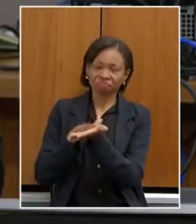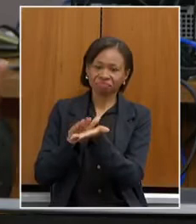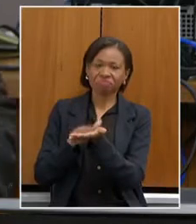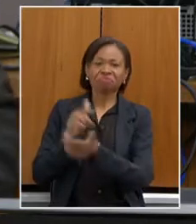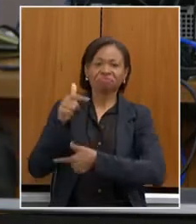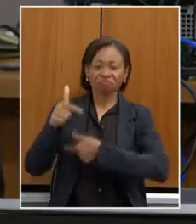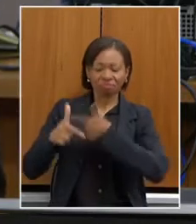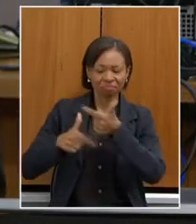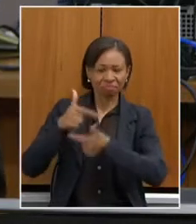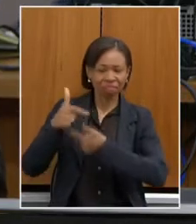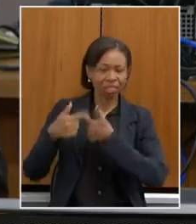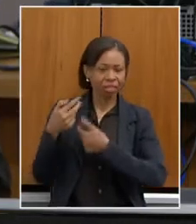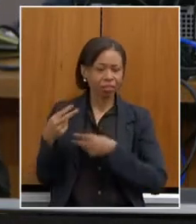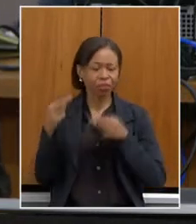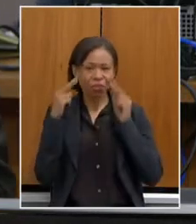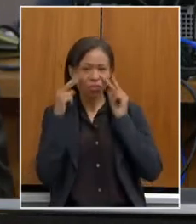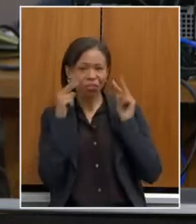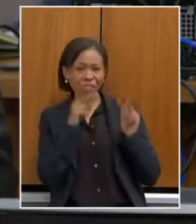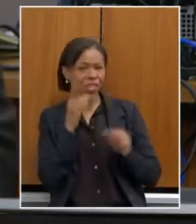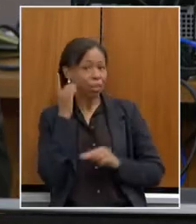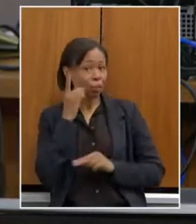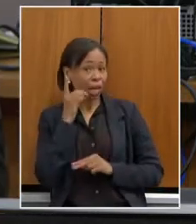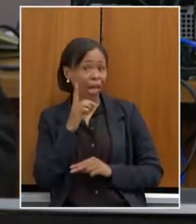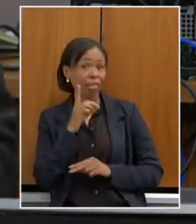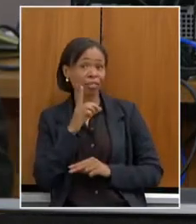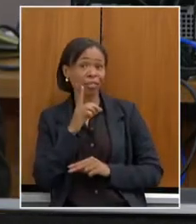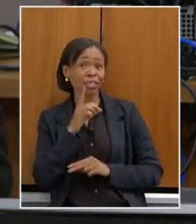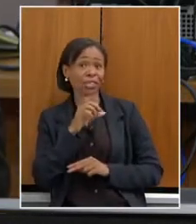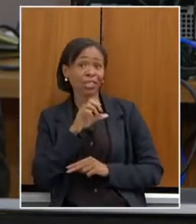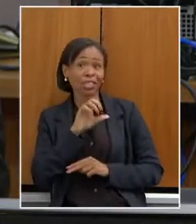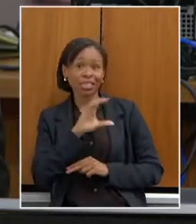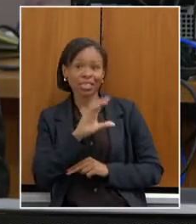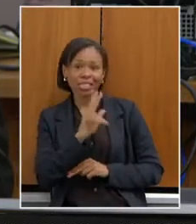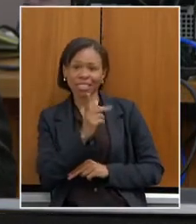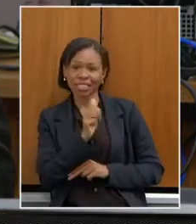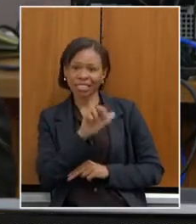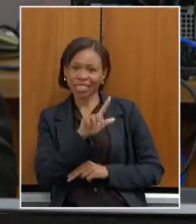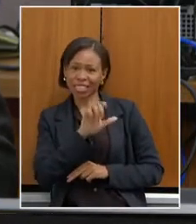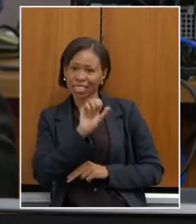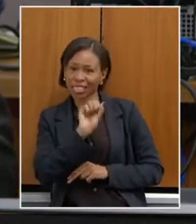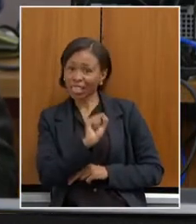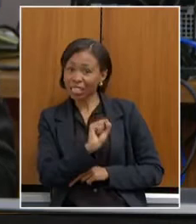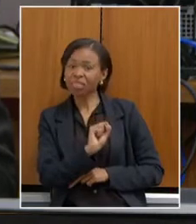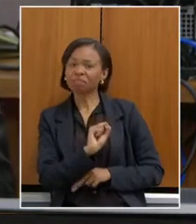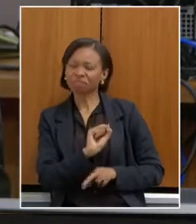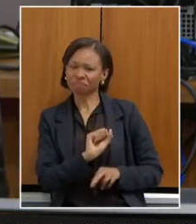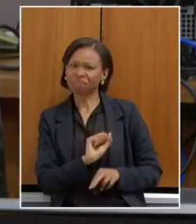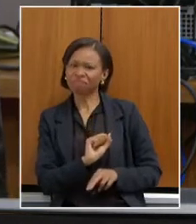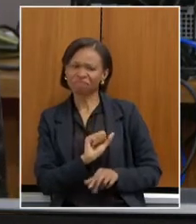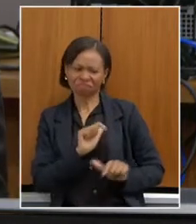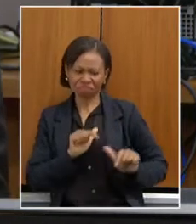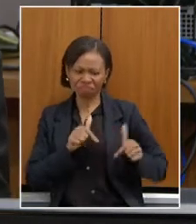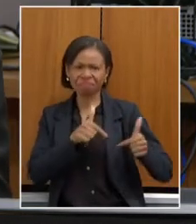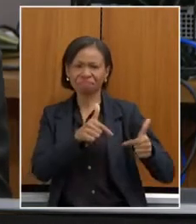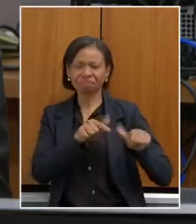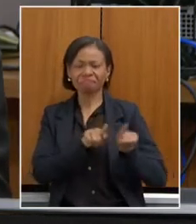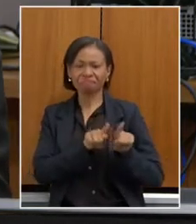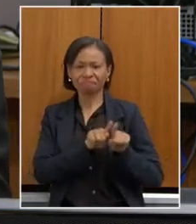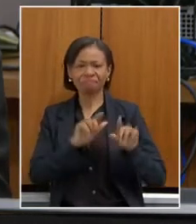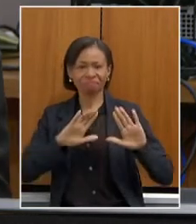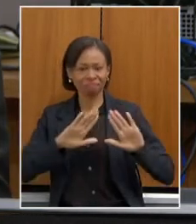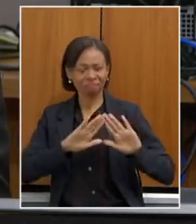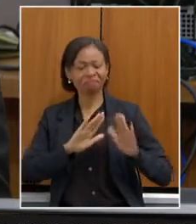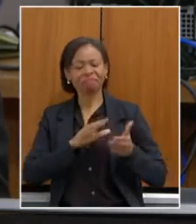vejo ali o deputado Charles que é muito dedicado a essa casa quero aqui também parabenizá-lo e cumprimentar de forma